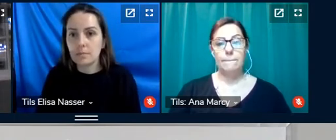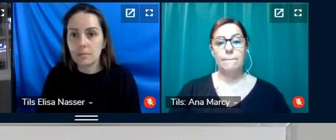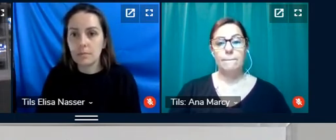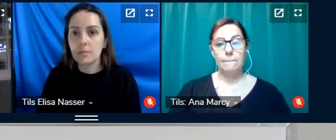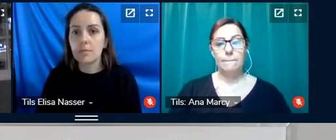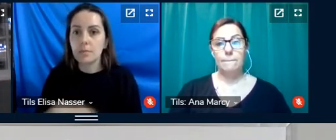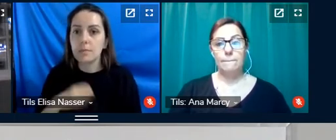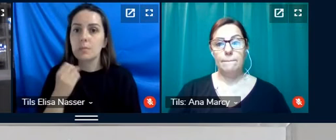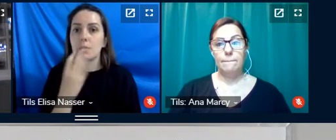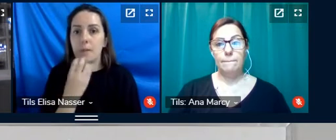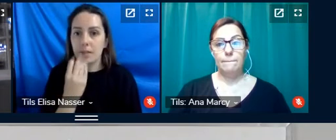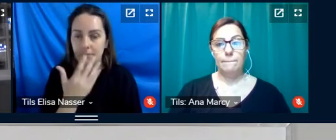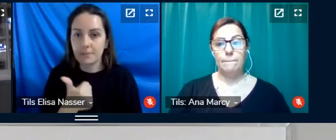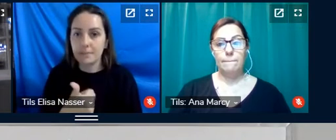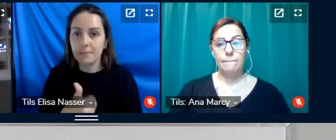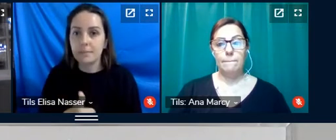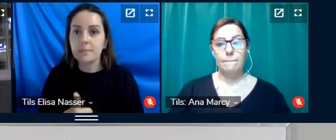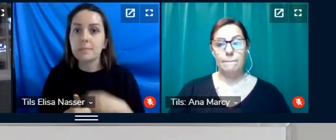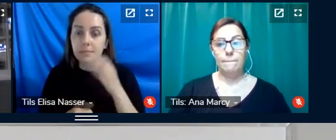Muito bem.